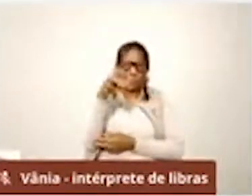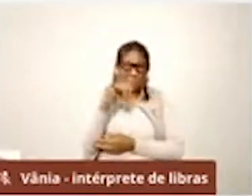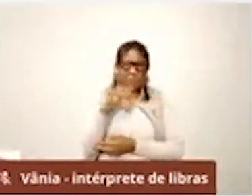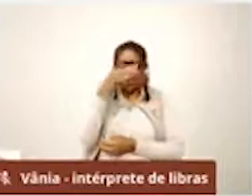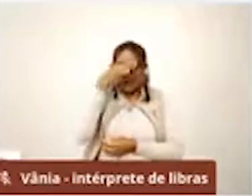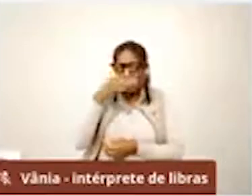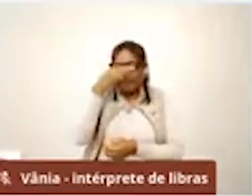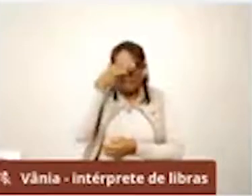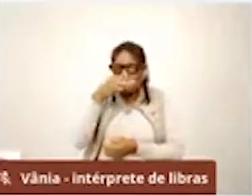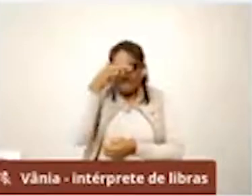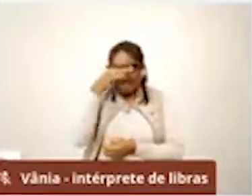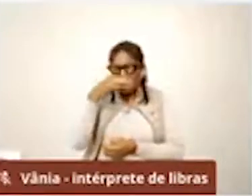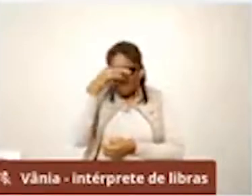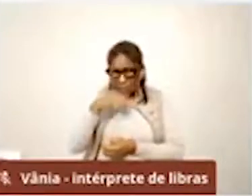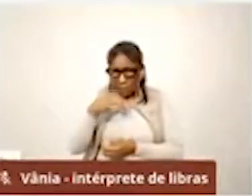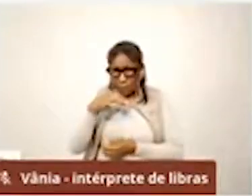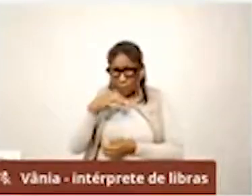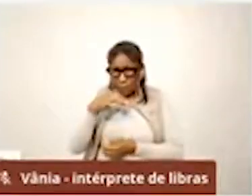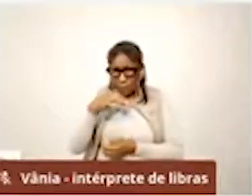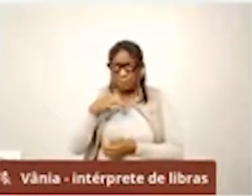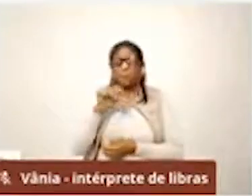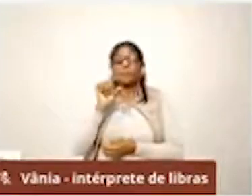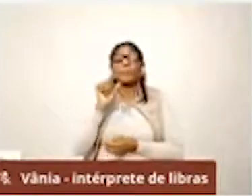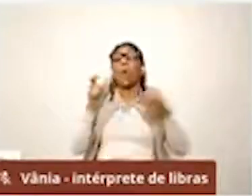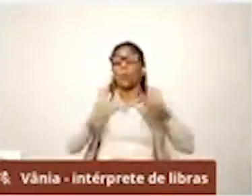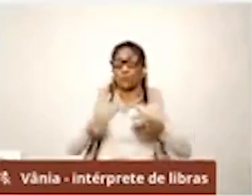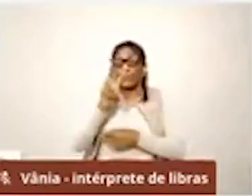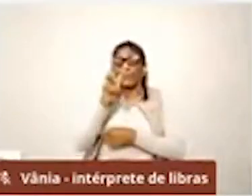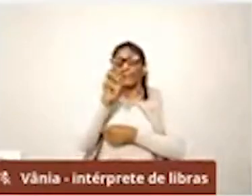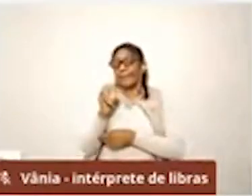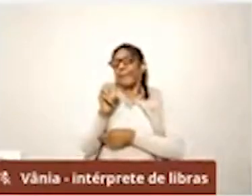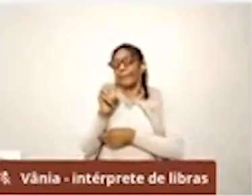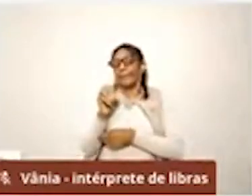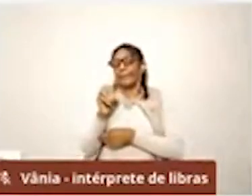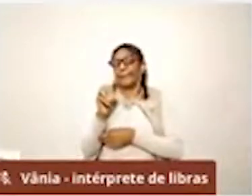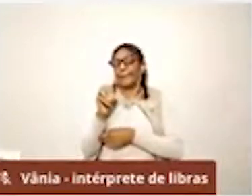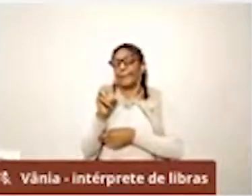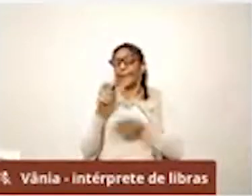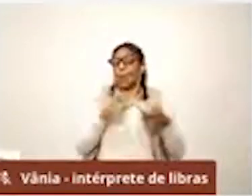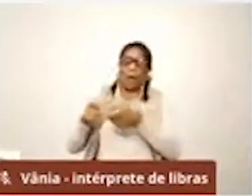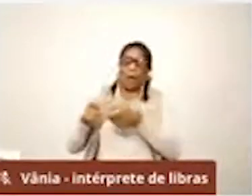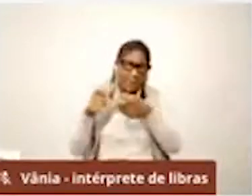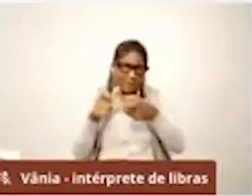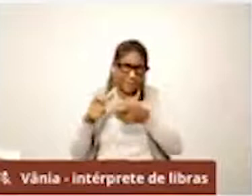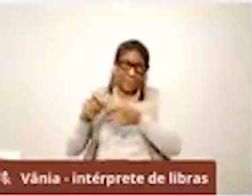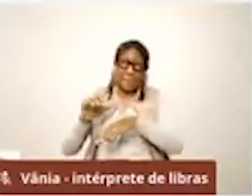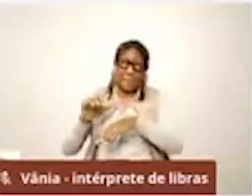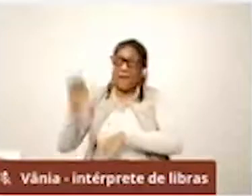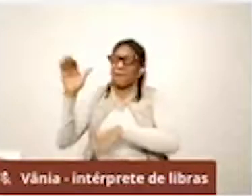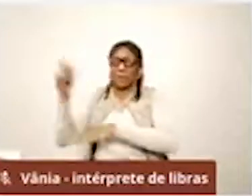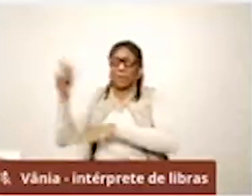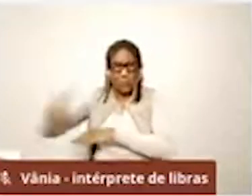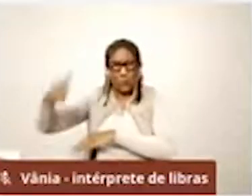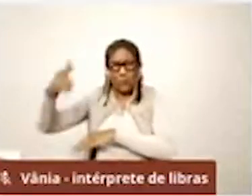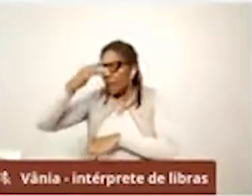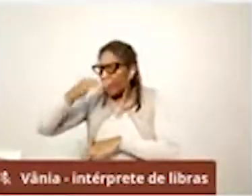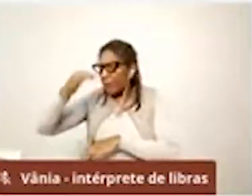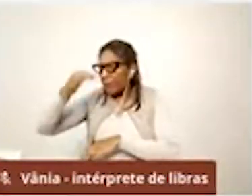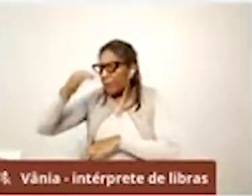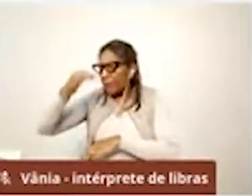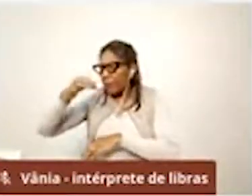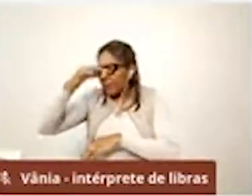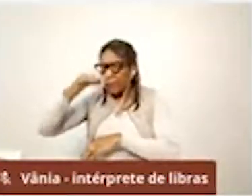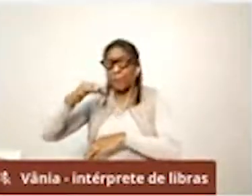estado, com mais de 40 mil habitantes, onde está a maior incidência de casos confirmados por Covid-19. Na